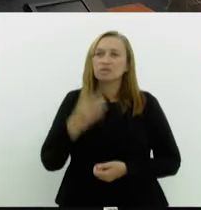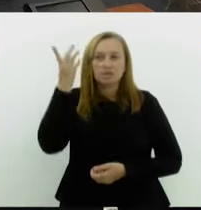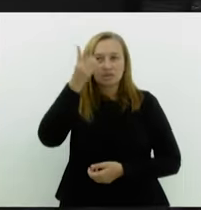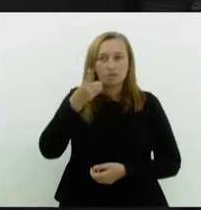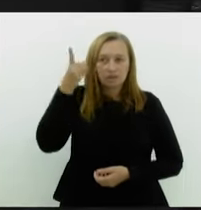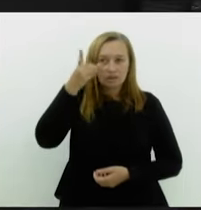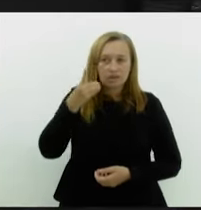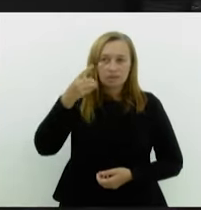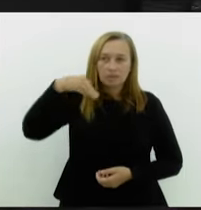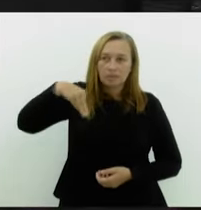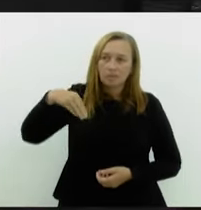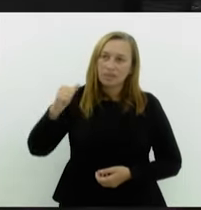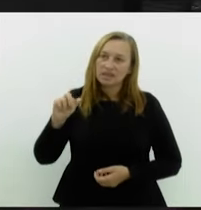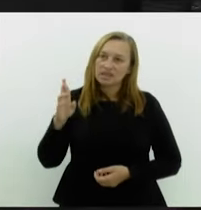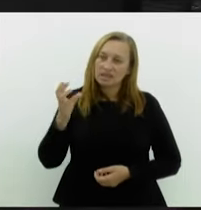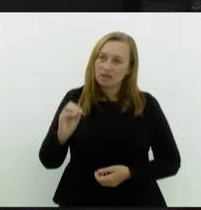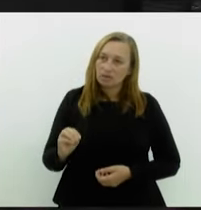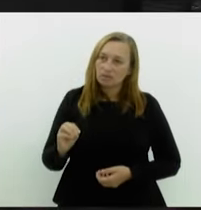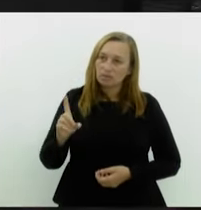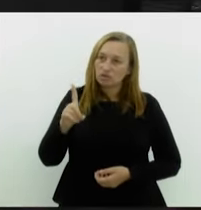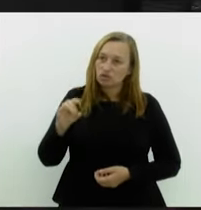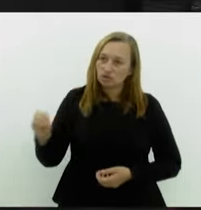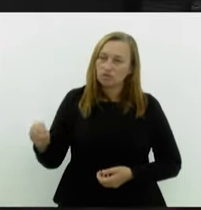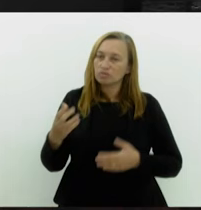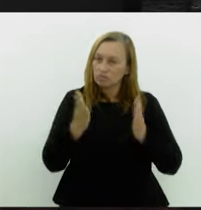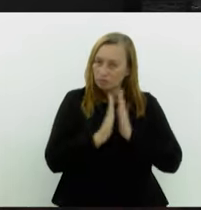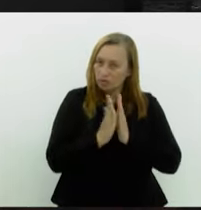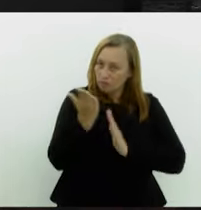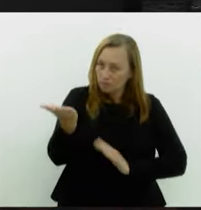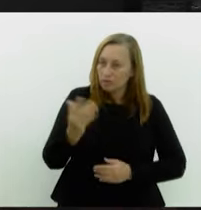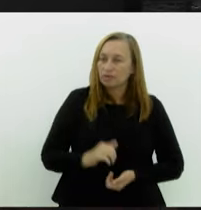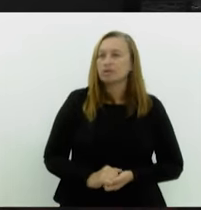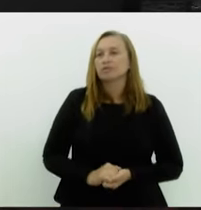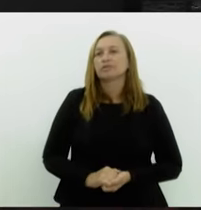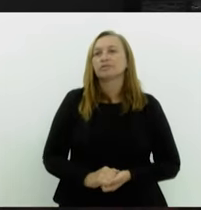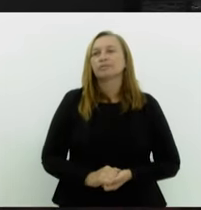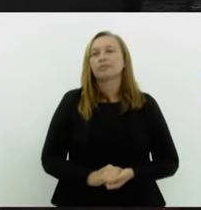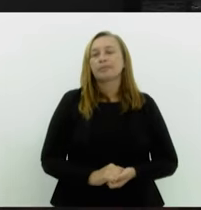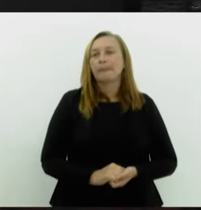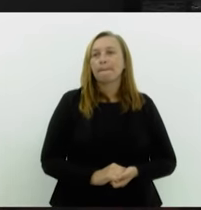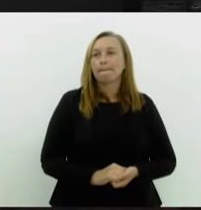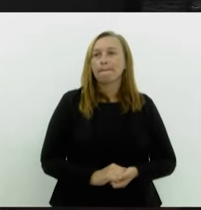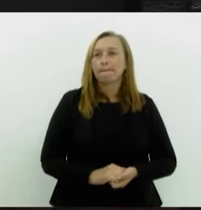Deputado Marcelo Dino. Por favor.